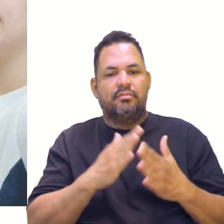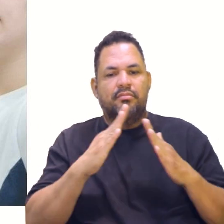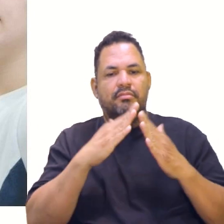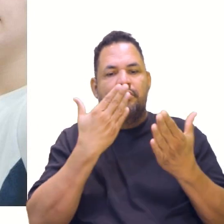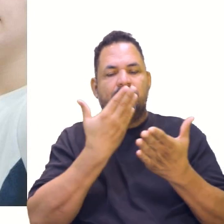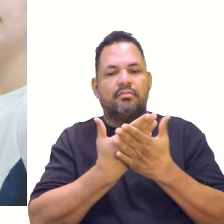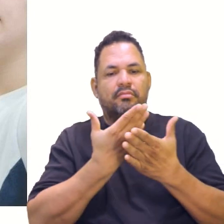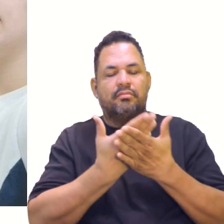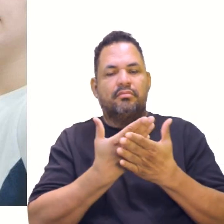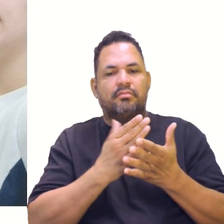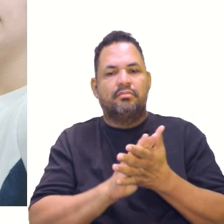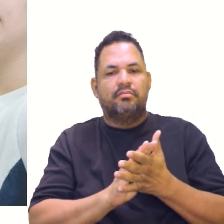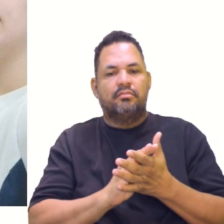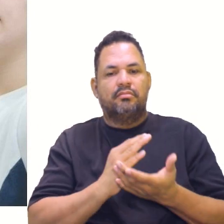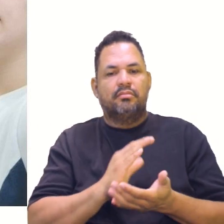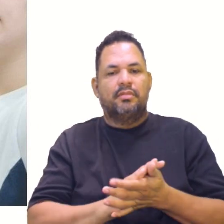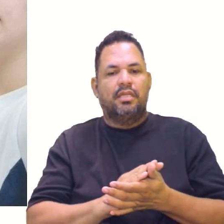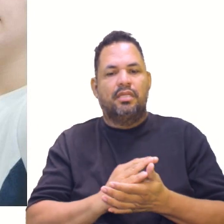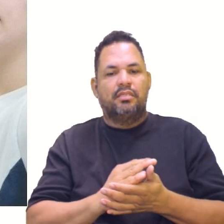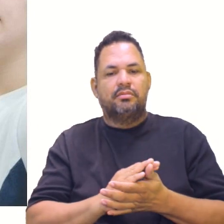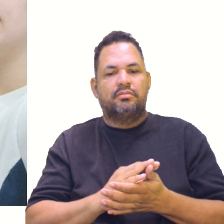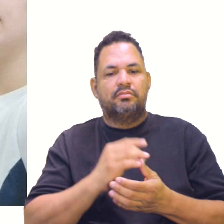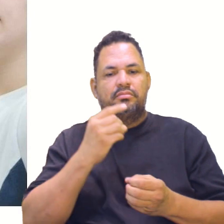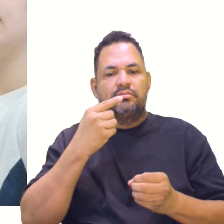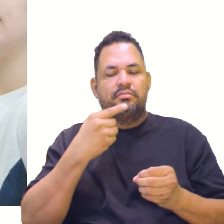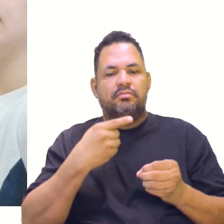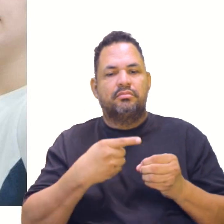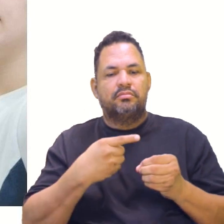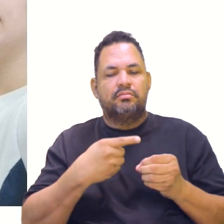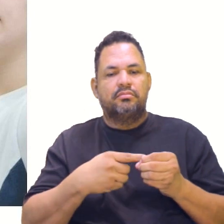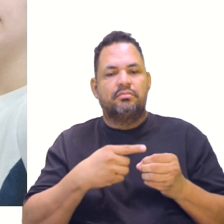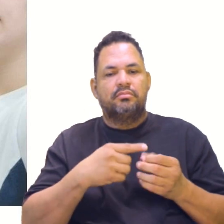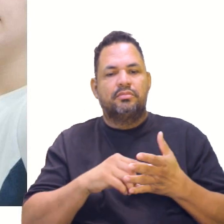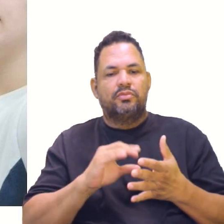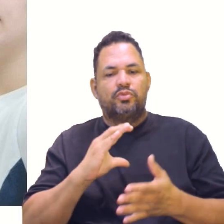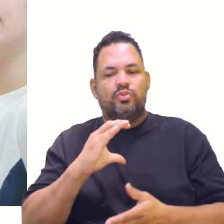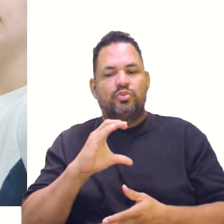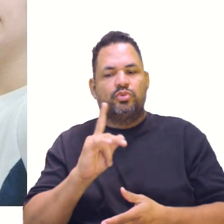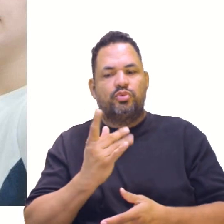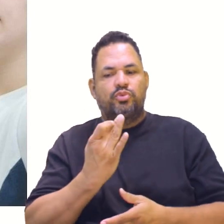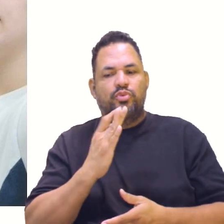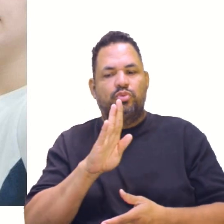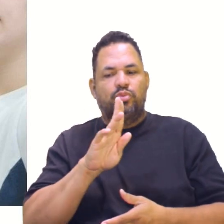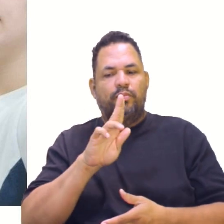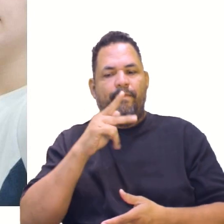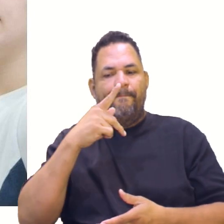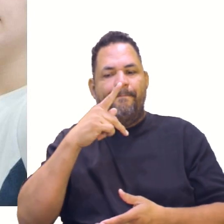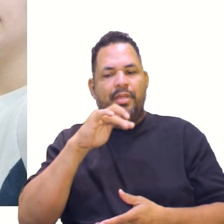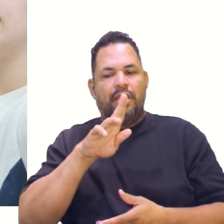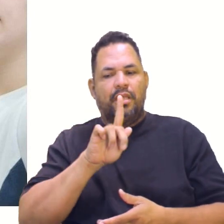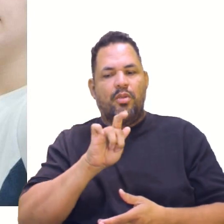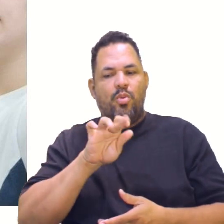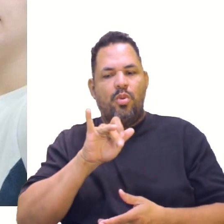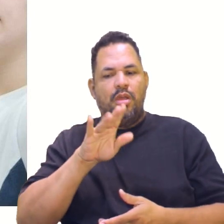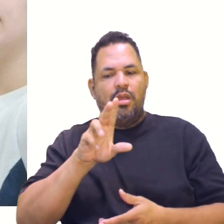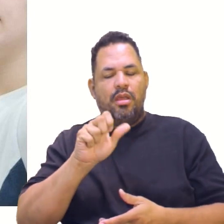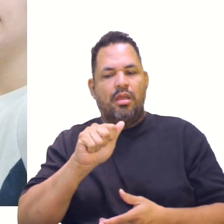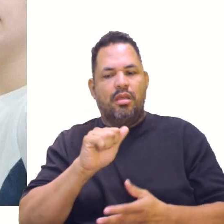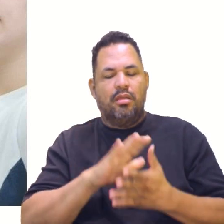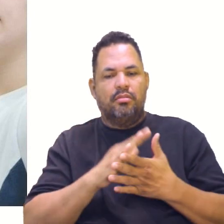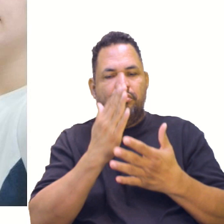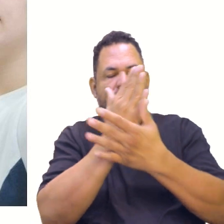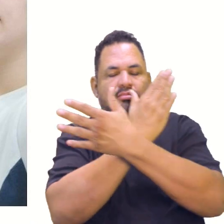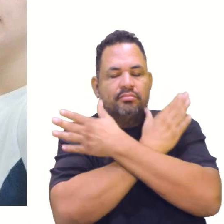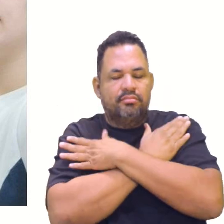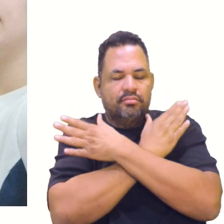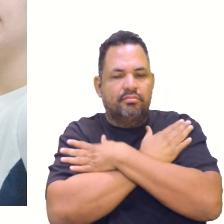Francisca Martendal, é lá no Cone Sul, né, Distrito de Boa Esperança, Chupinguaia. Então aí, com isso, a gente consegue mandar um grande